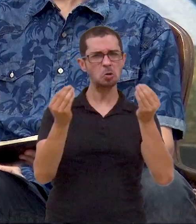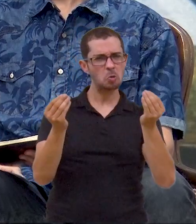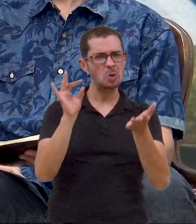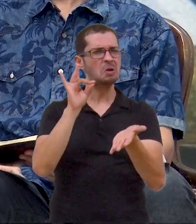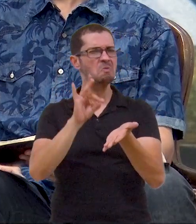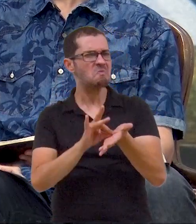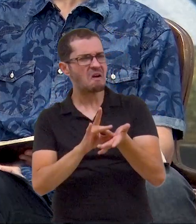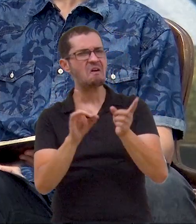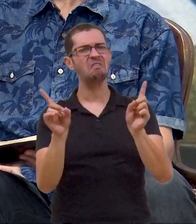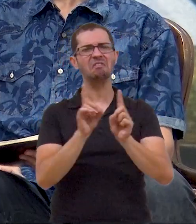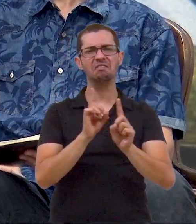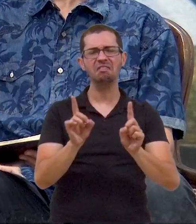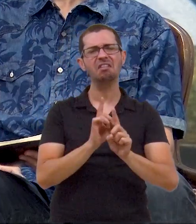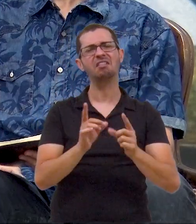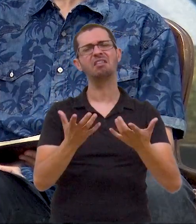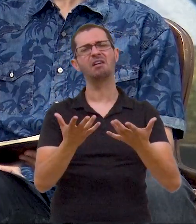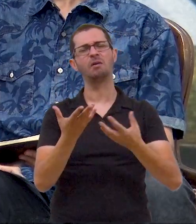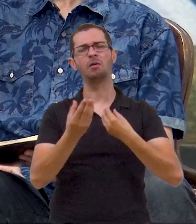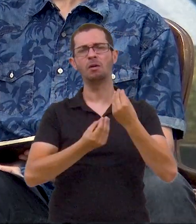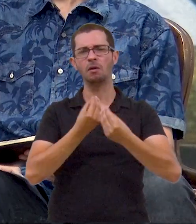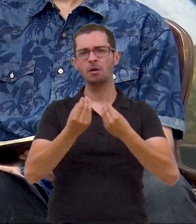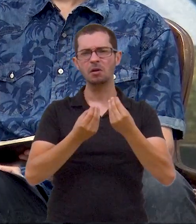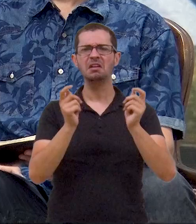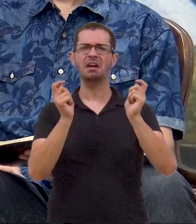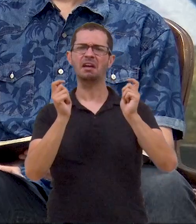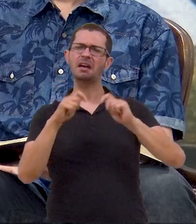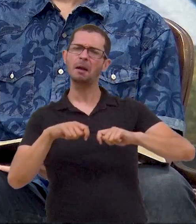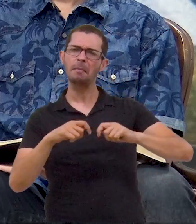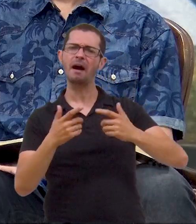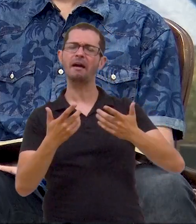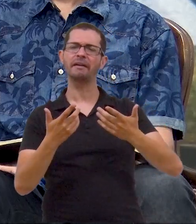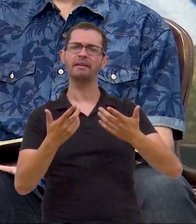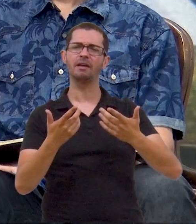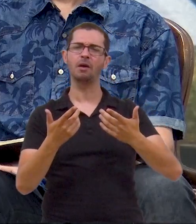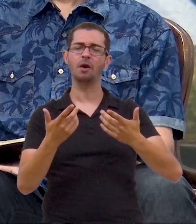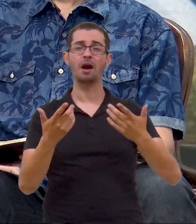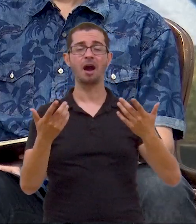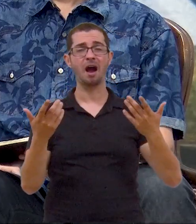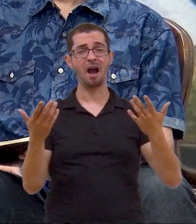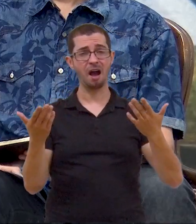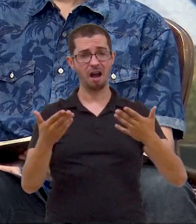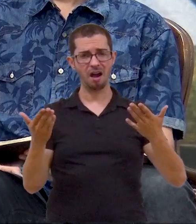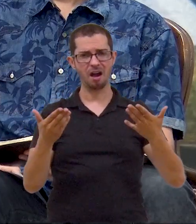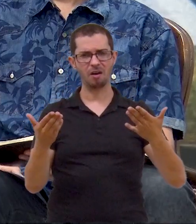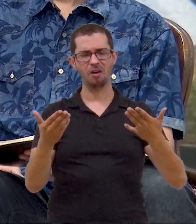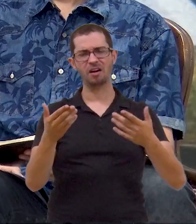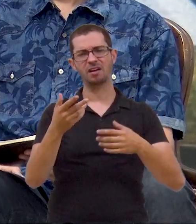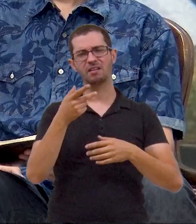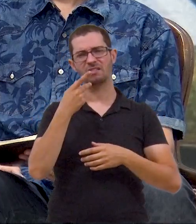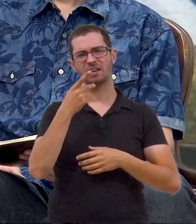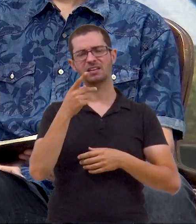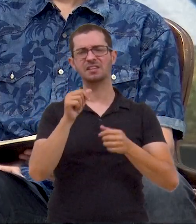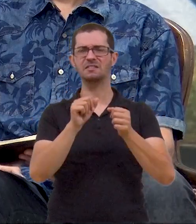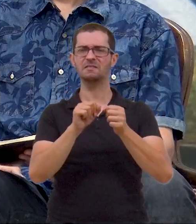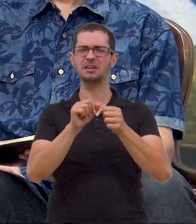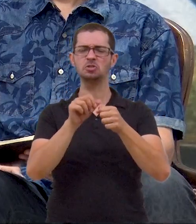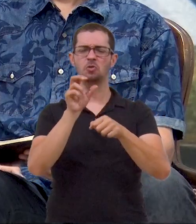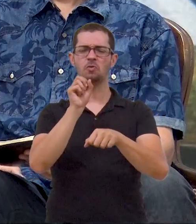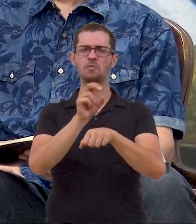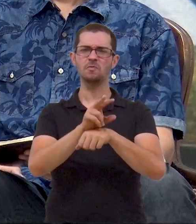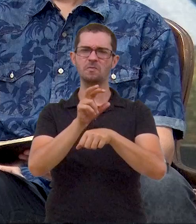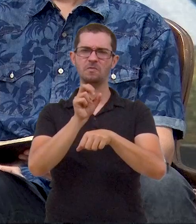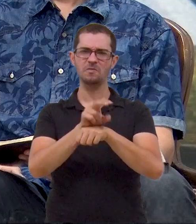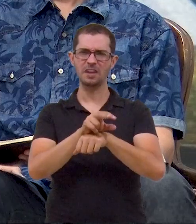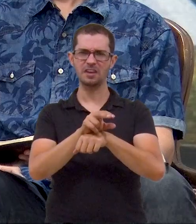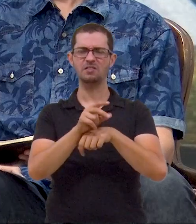dela, ver toda a sua capacidade. E hoje eles fizeram um vírus e depois já